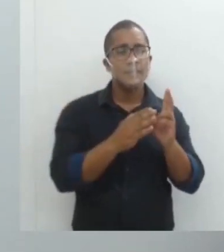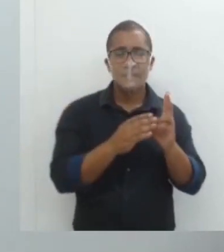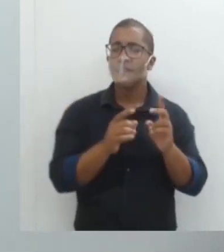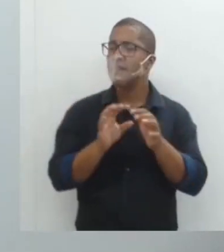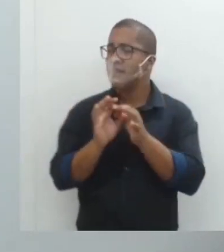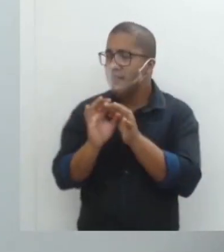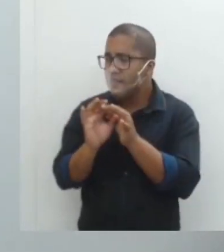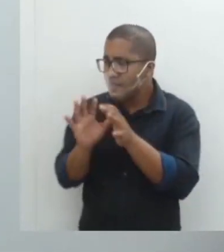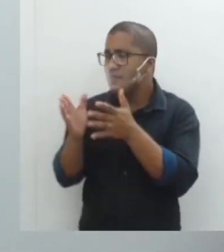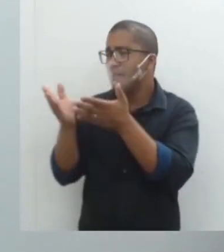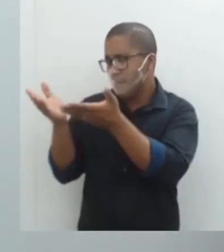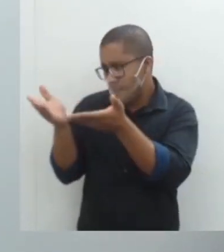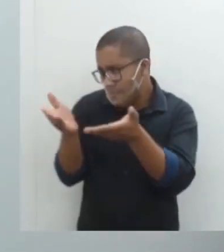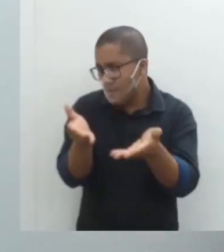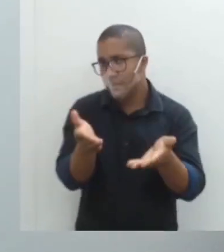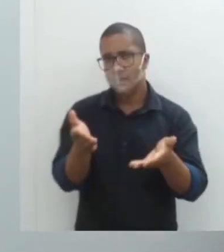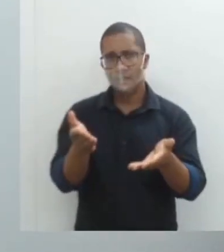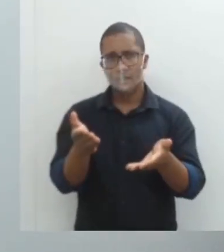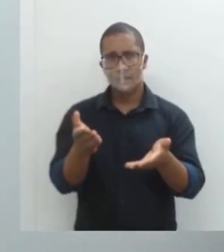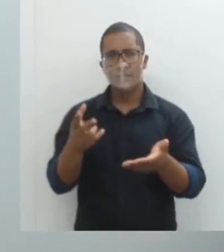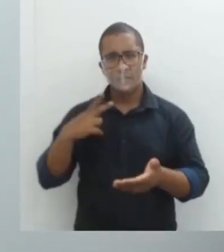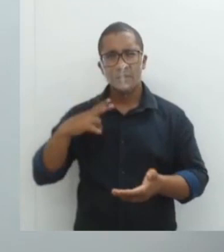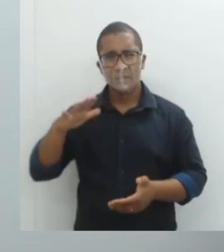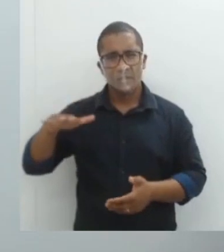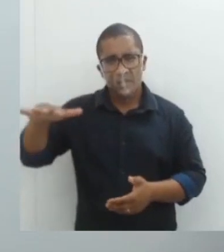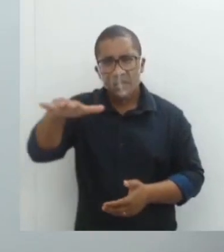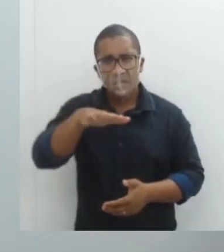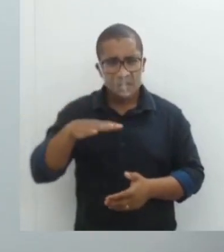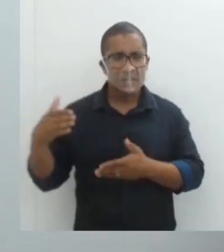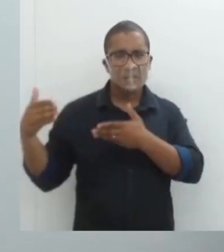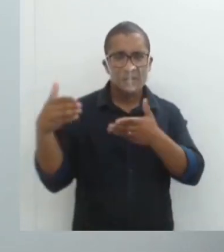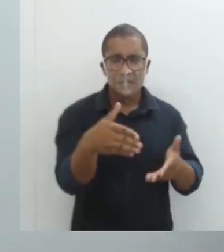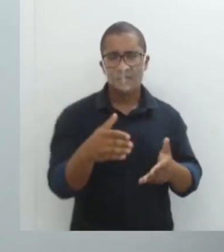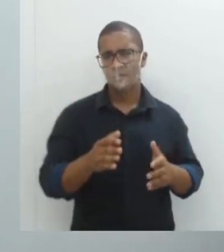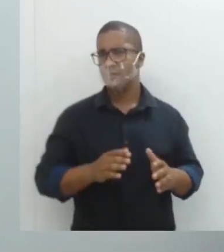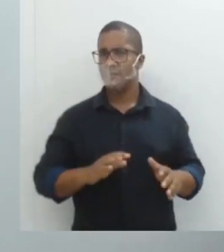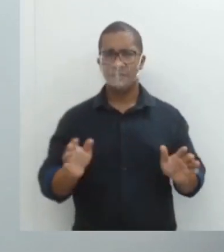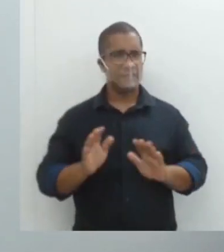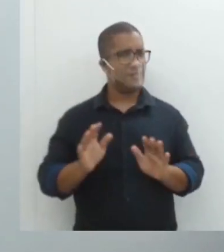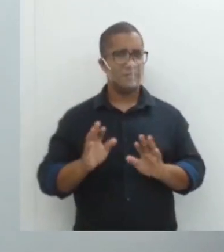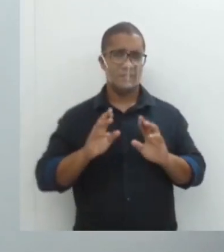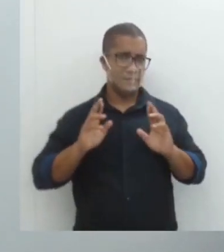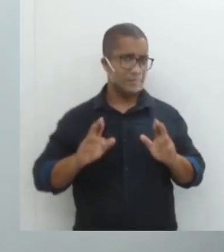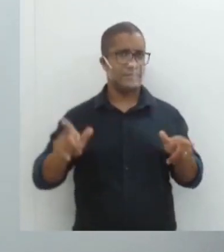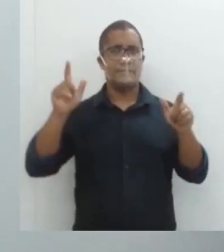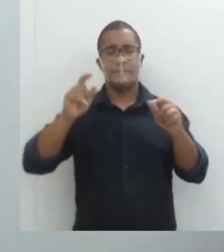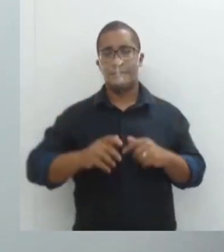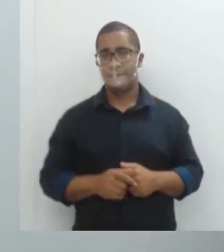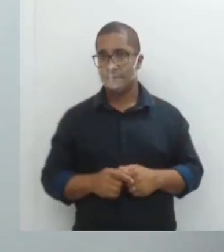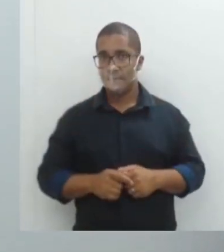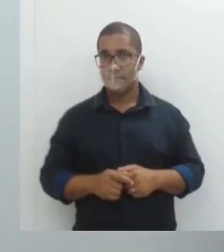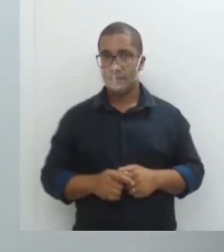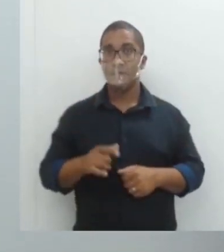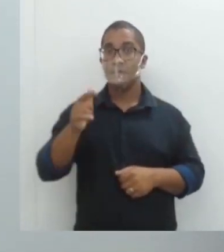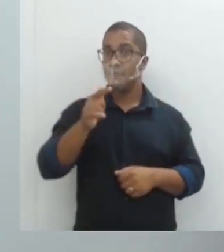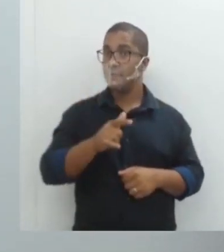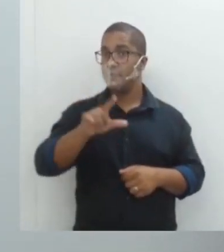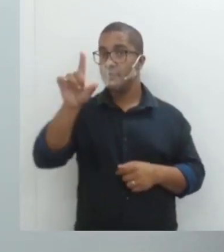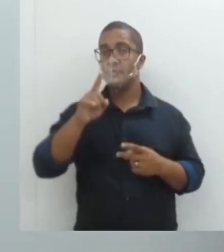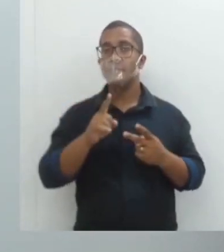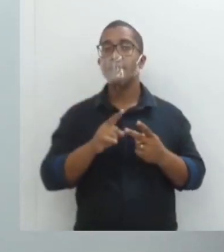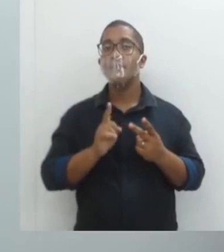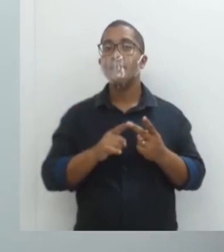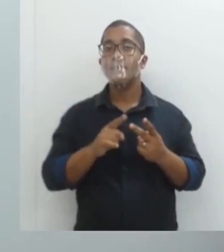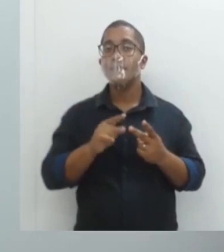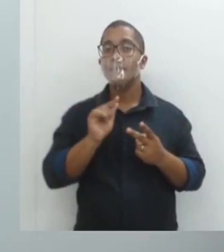simplesmente deixaram os portugueses entrar no nosso território. Não foi assim. Segundo ponto, né?